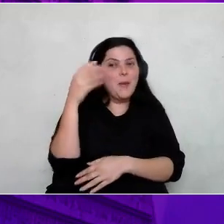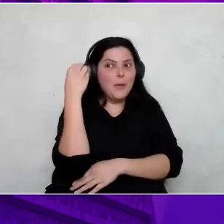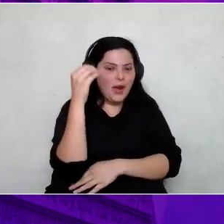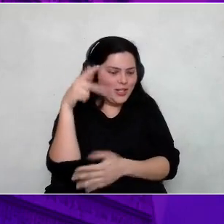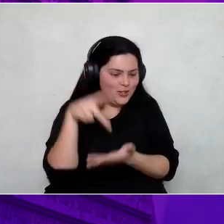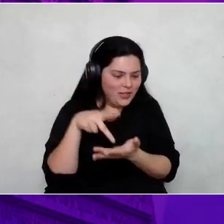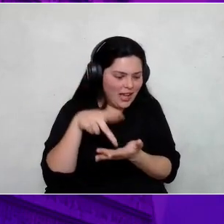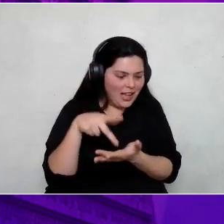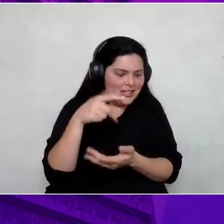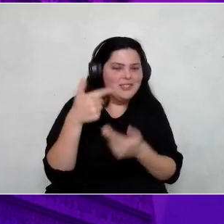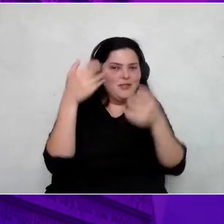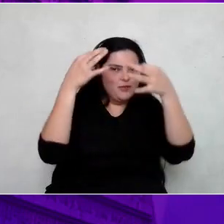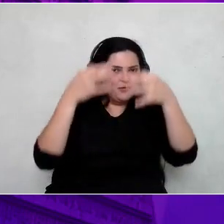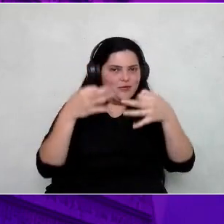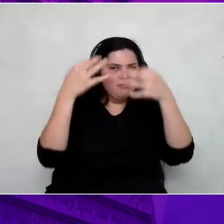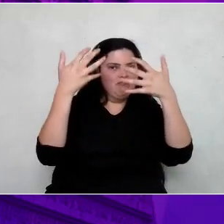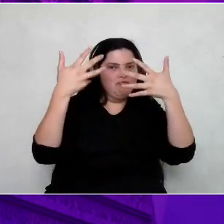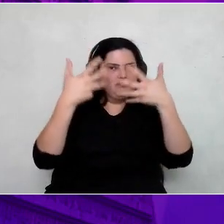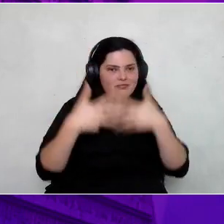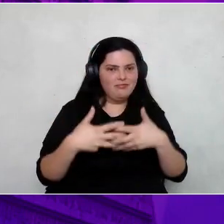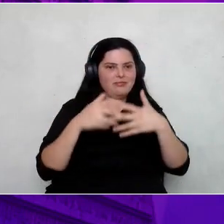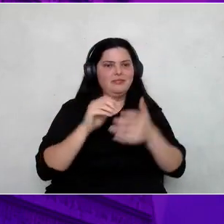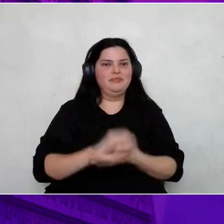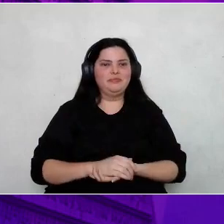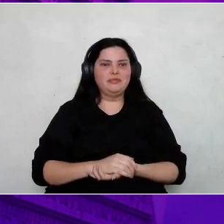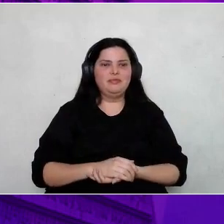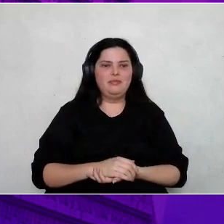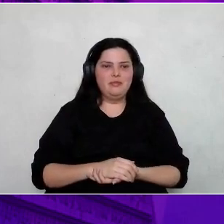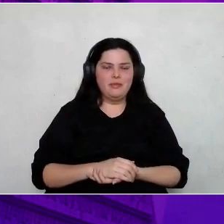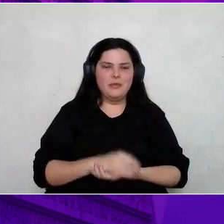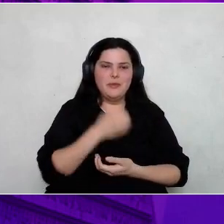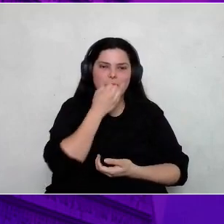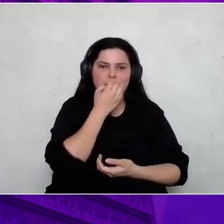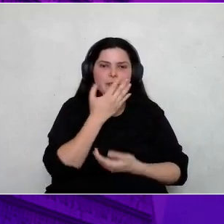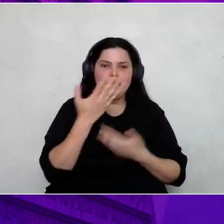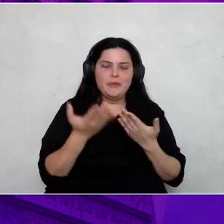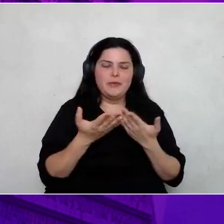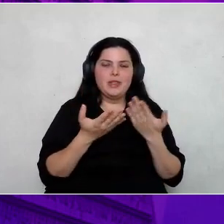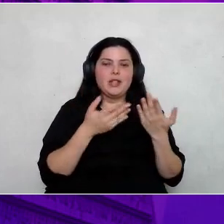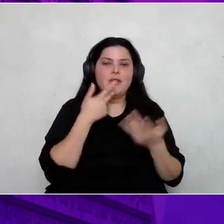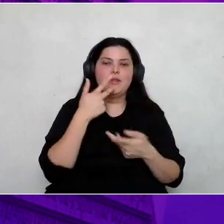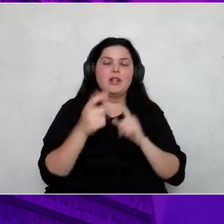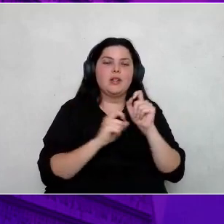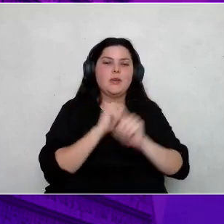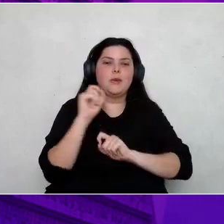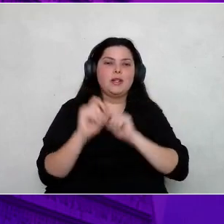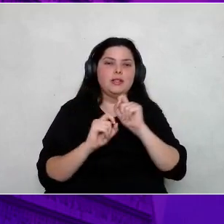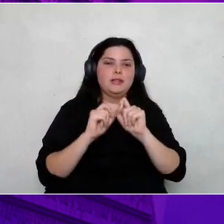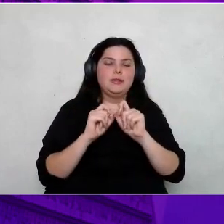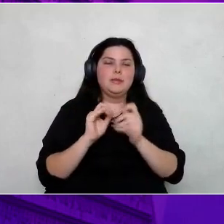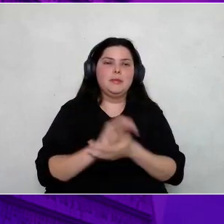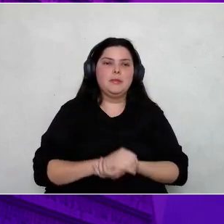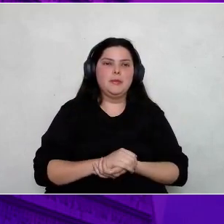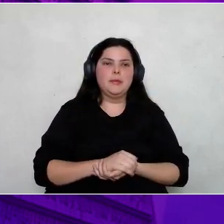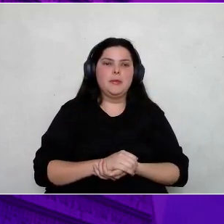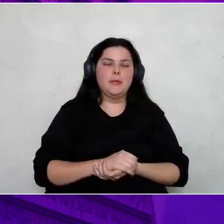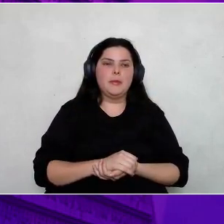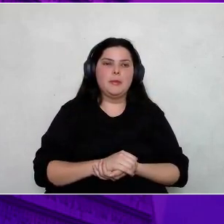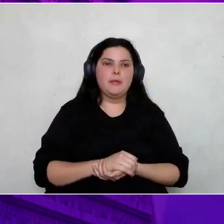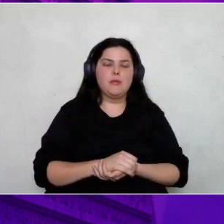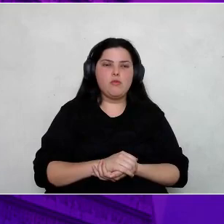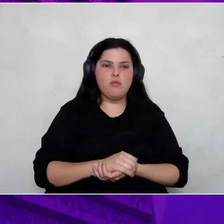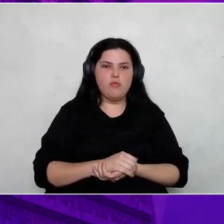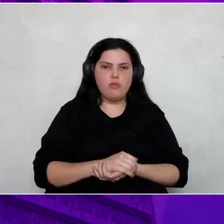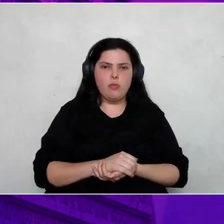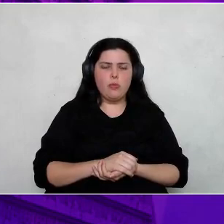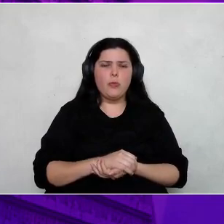certo. Bom, então, vamos começar falando sobre o que